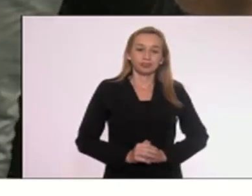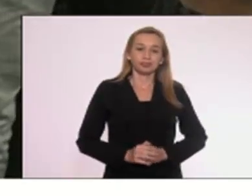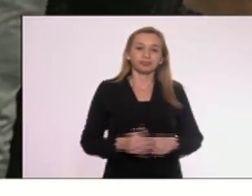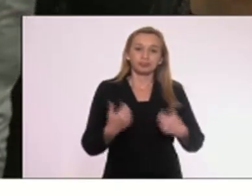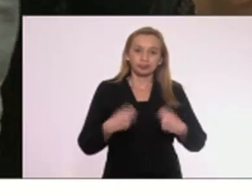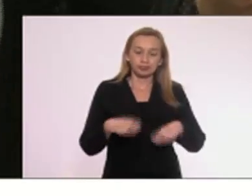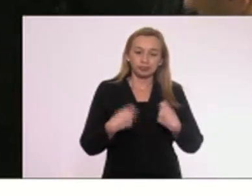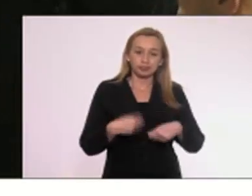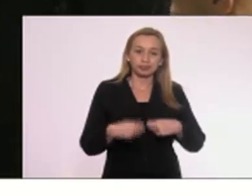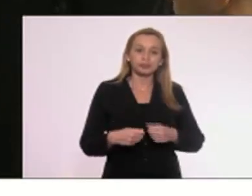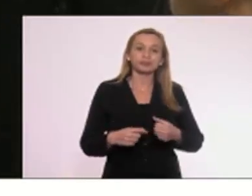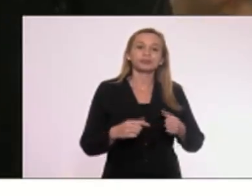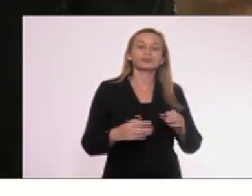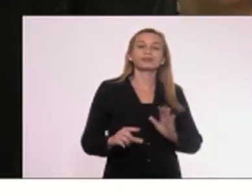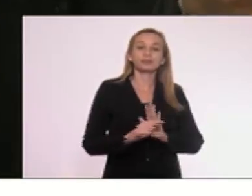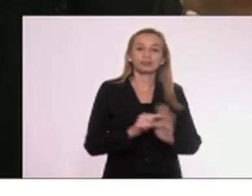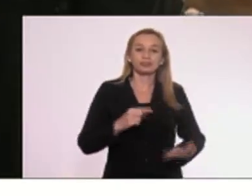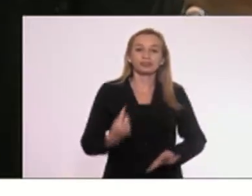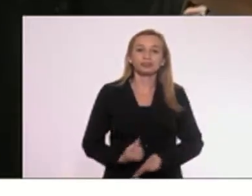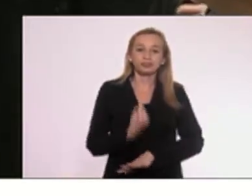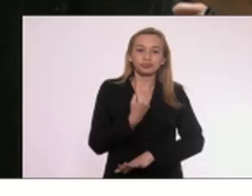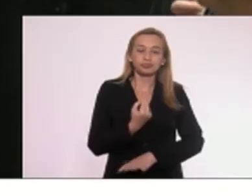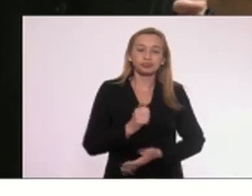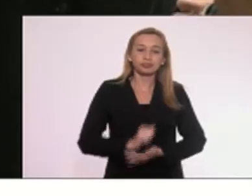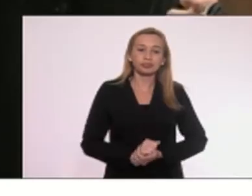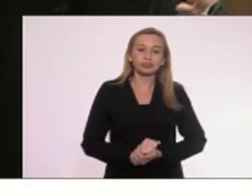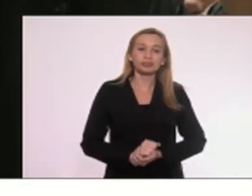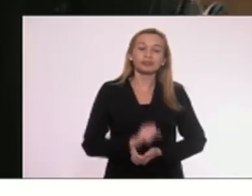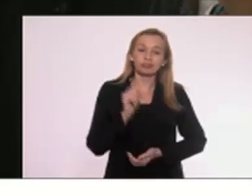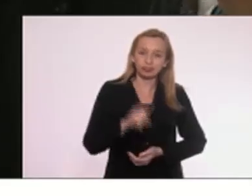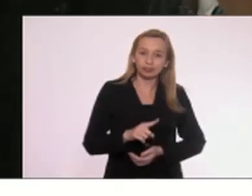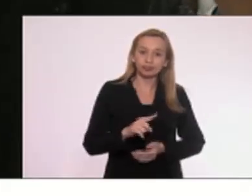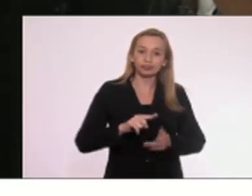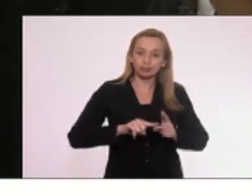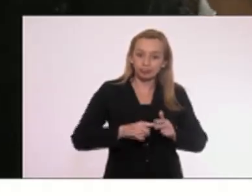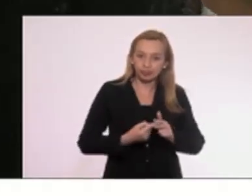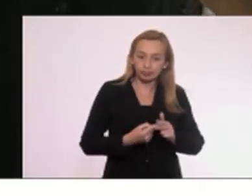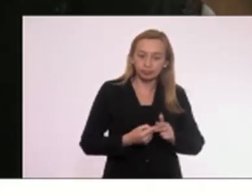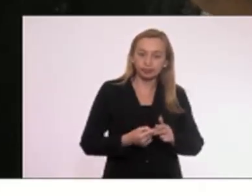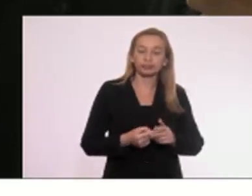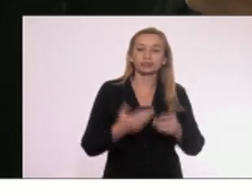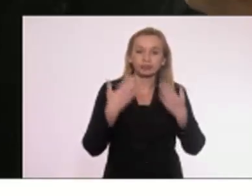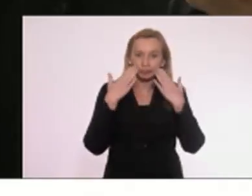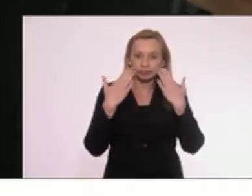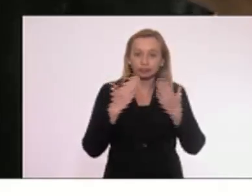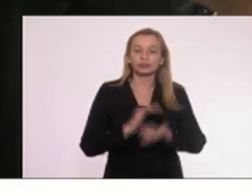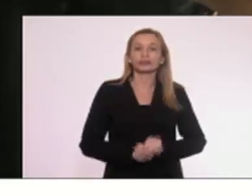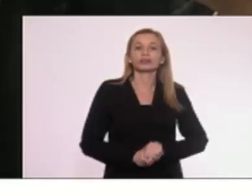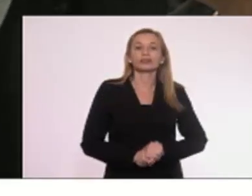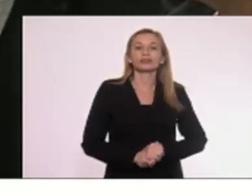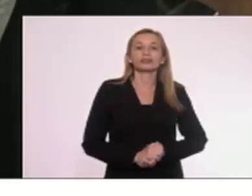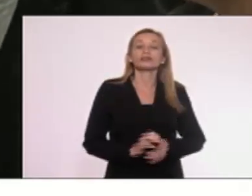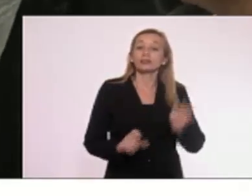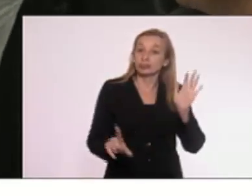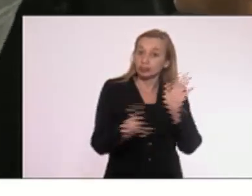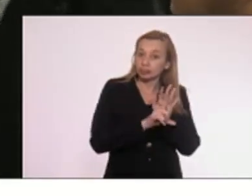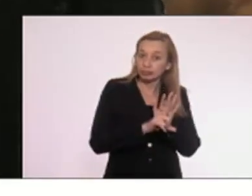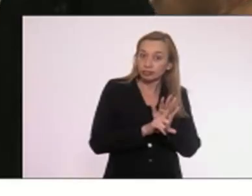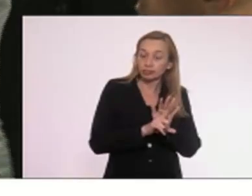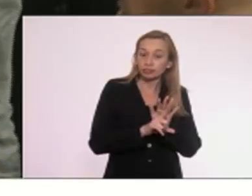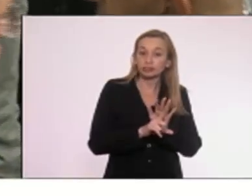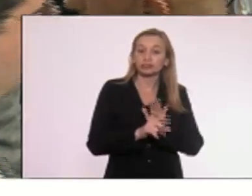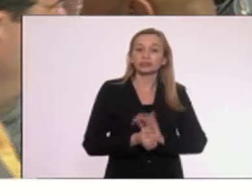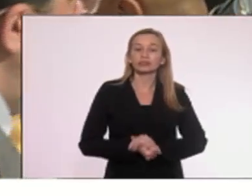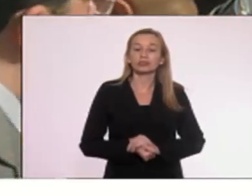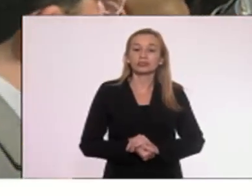necessários. Parágrafo único. E aí é uma modificação que acrescentamos. A lei